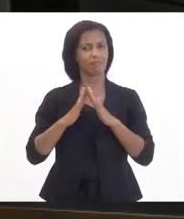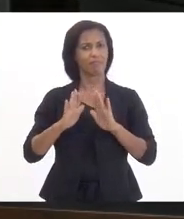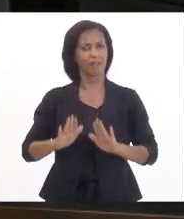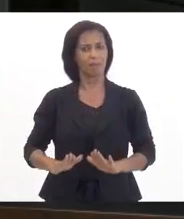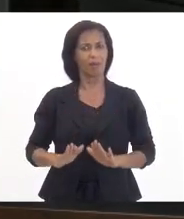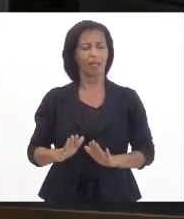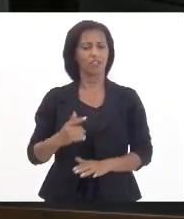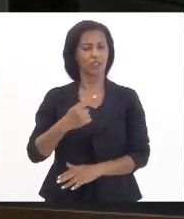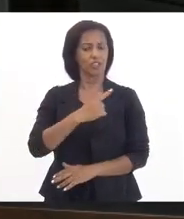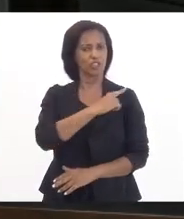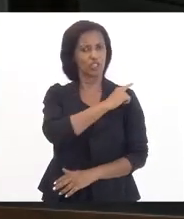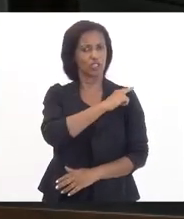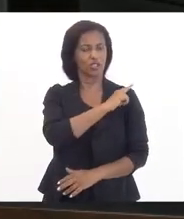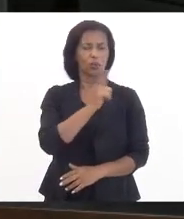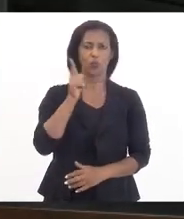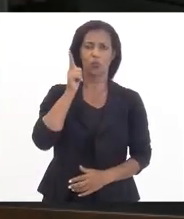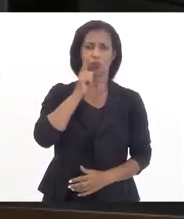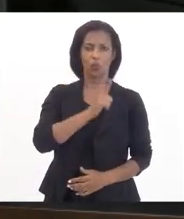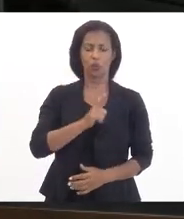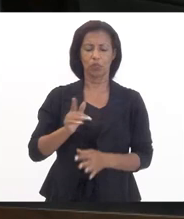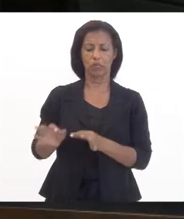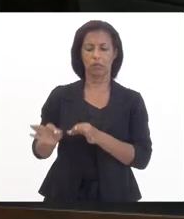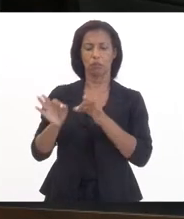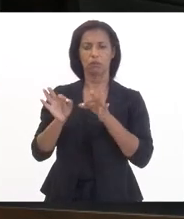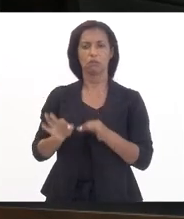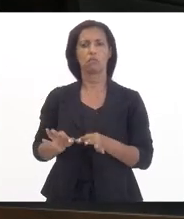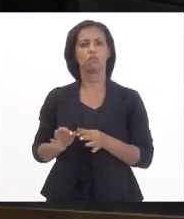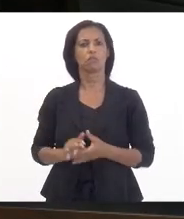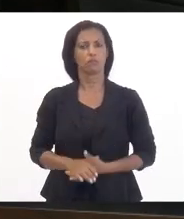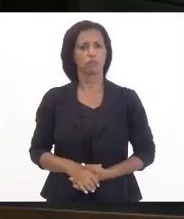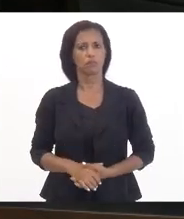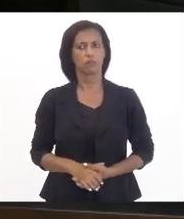nossa gestão nós conseguimos fazer justiça